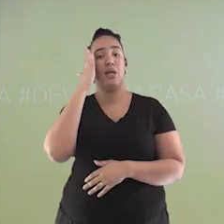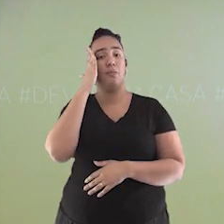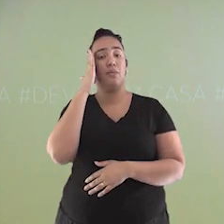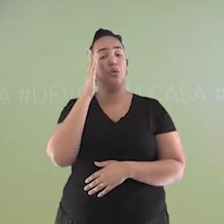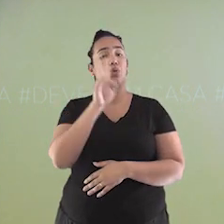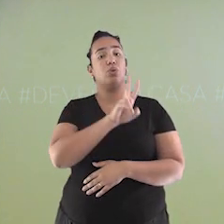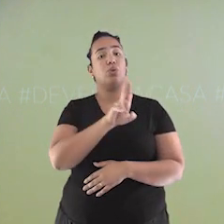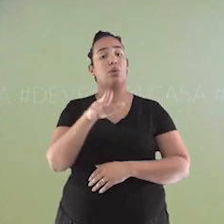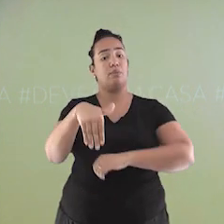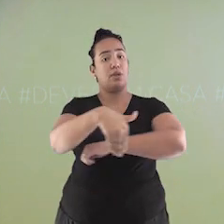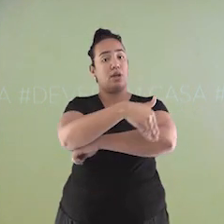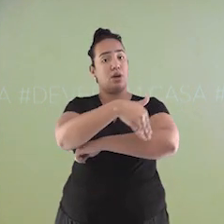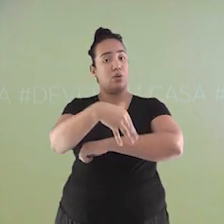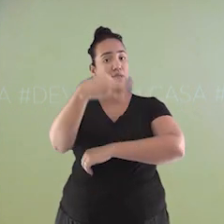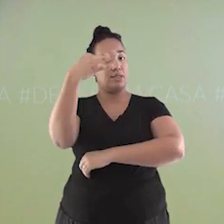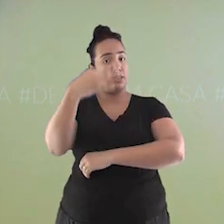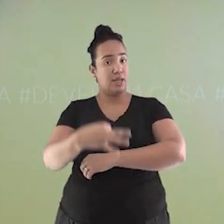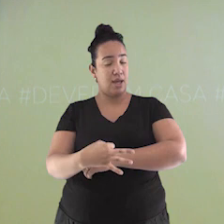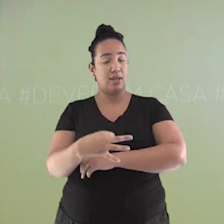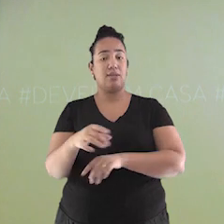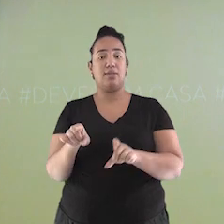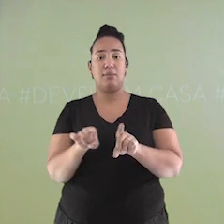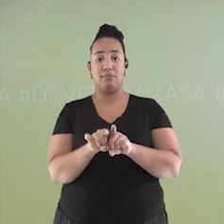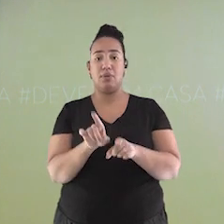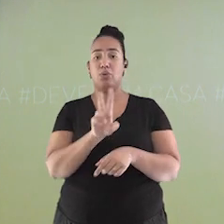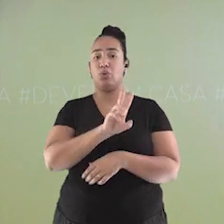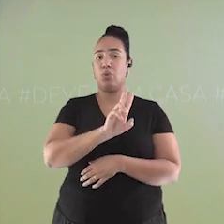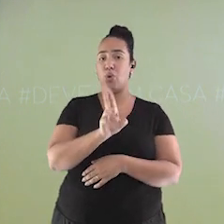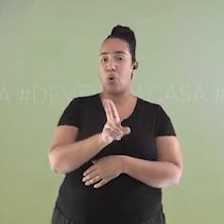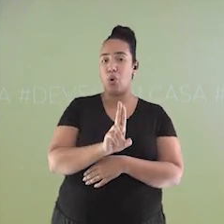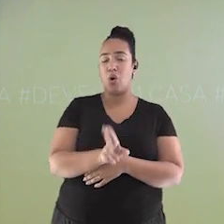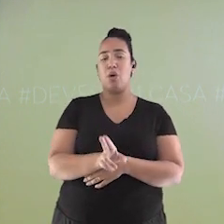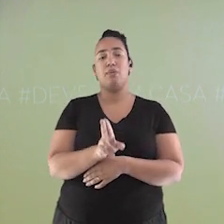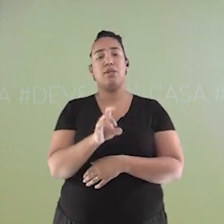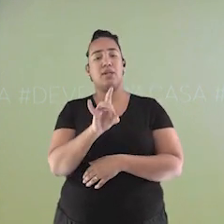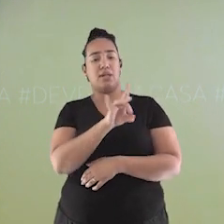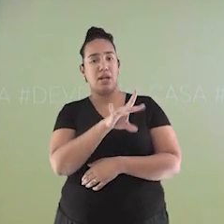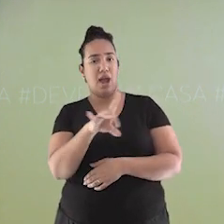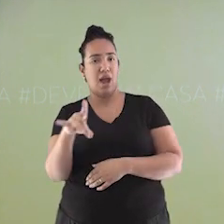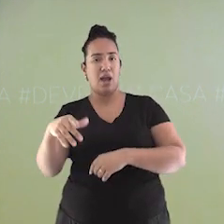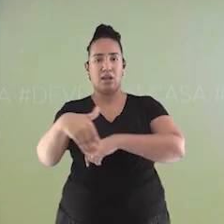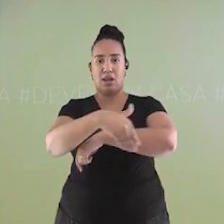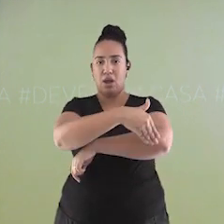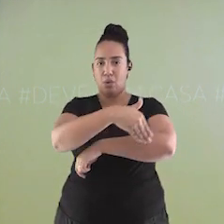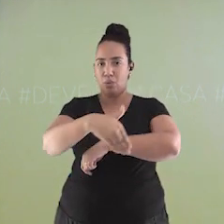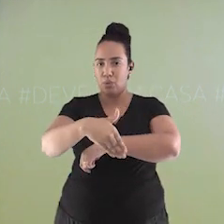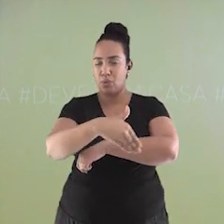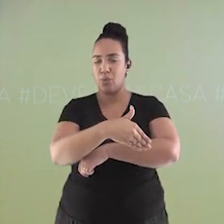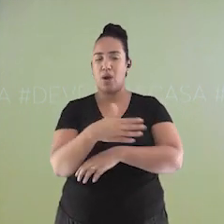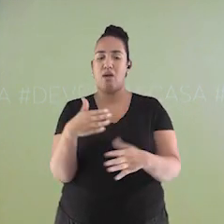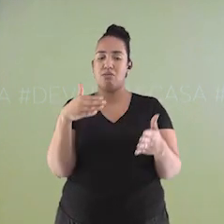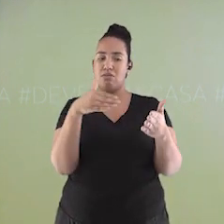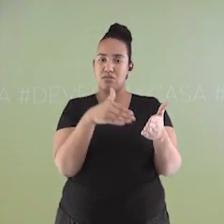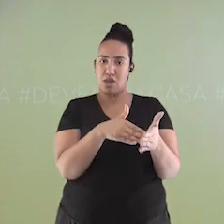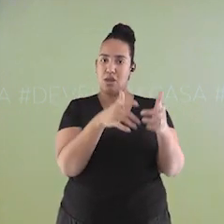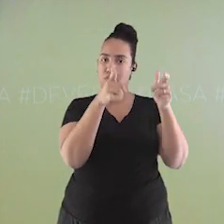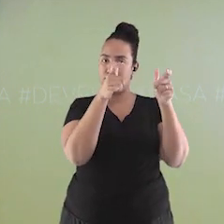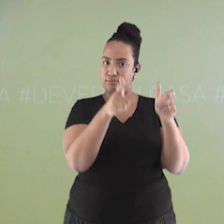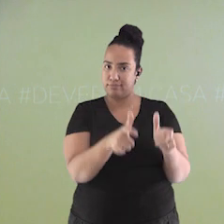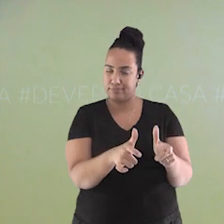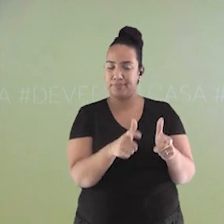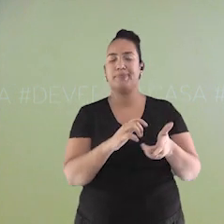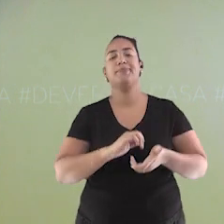o endereço de onde ficariam hospedados e os nomes das ruas por onde passariam para chegar até